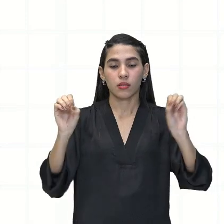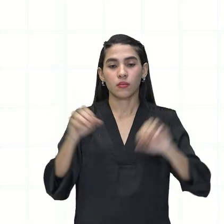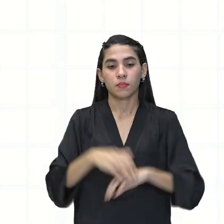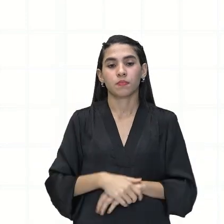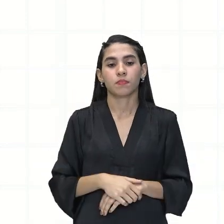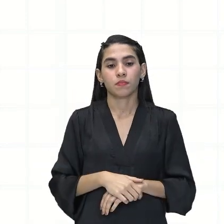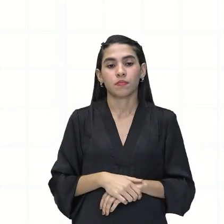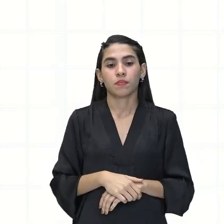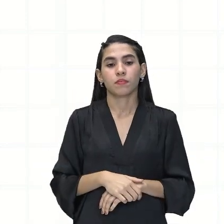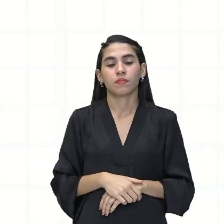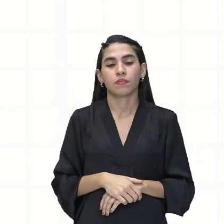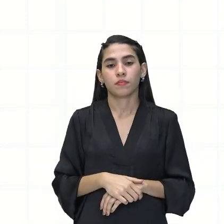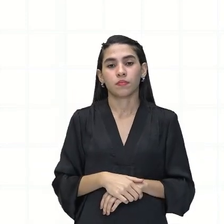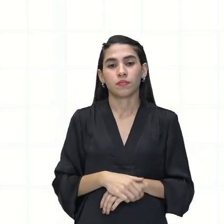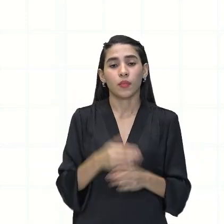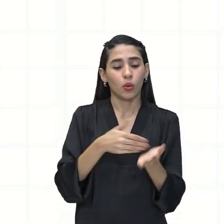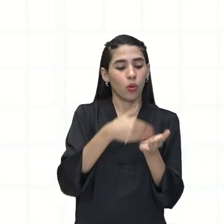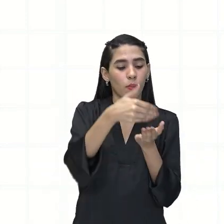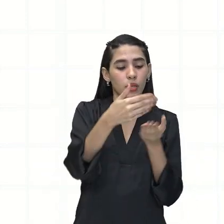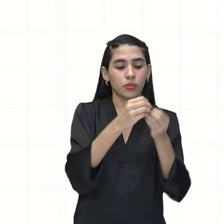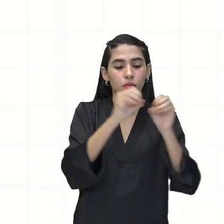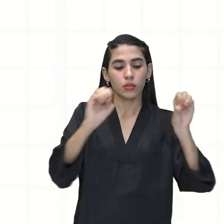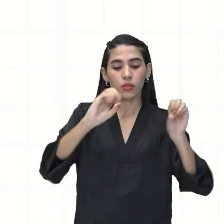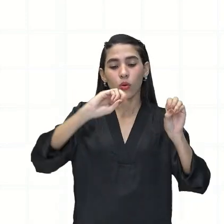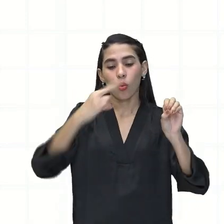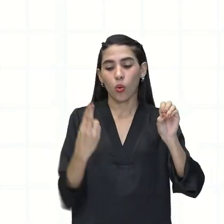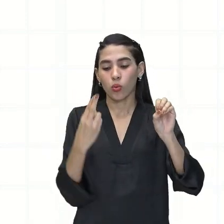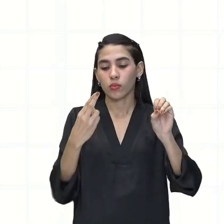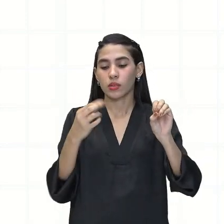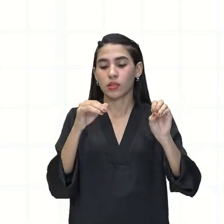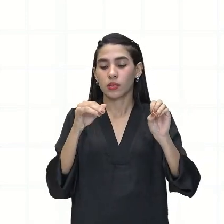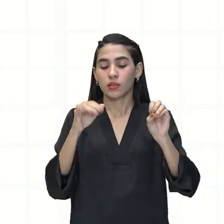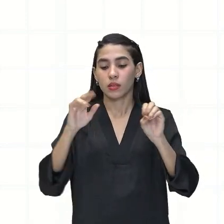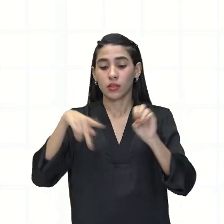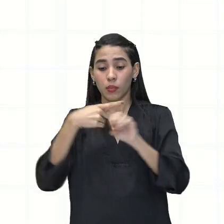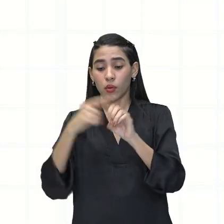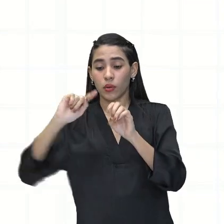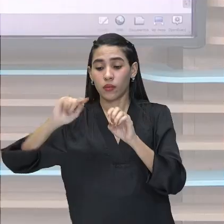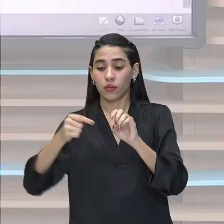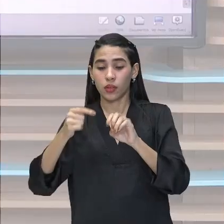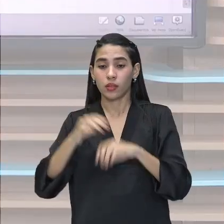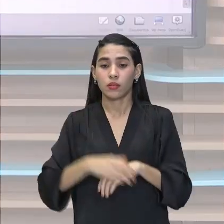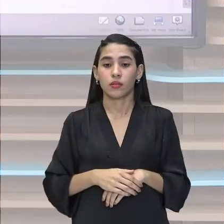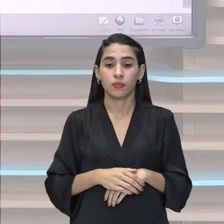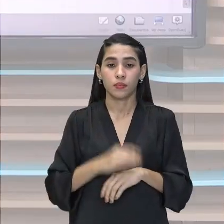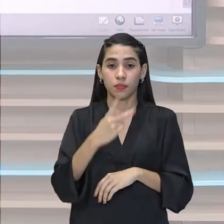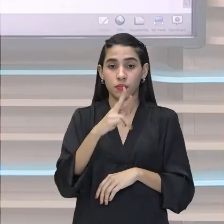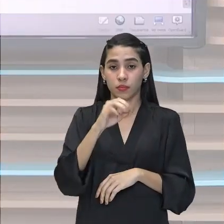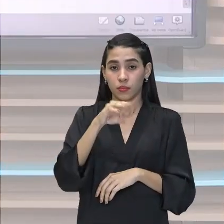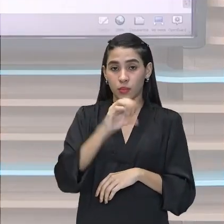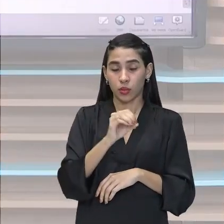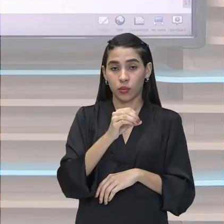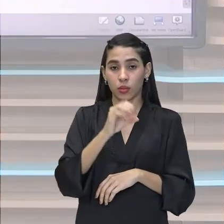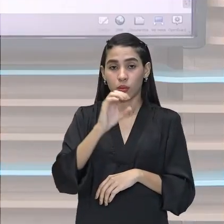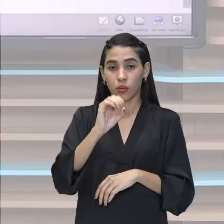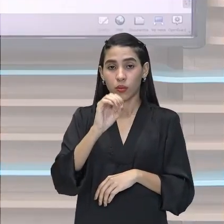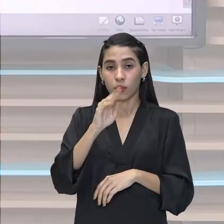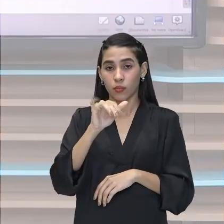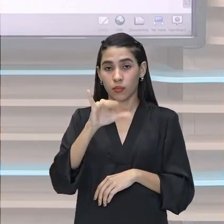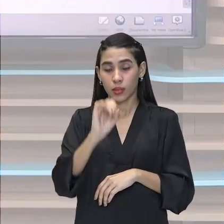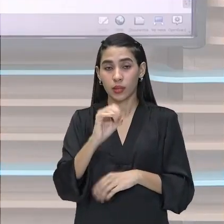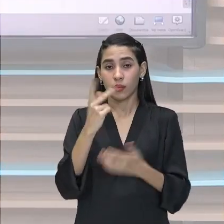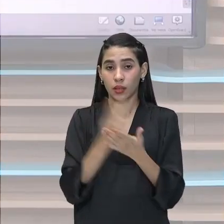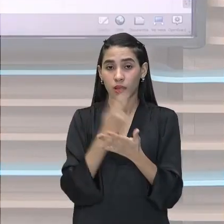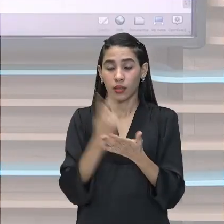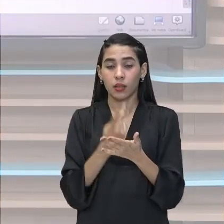oração, seja no começo da oração ou depois de uma vírgula, com um pronome oblíquo. Está errado. Por isso,